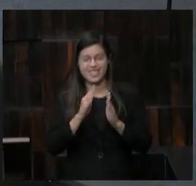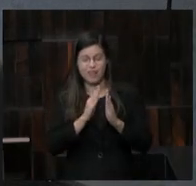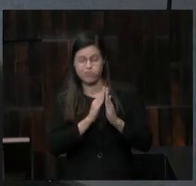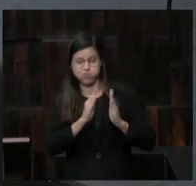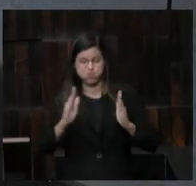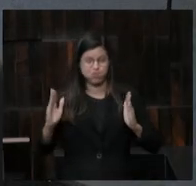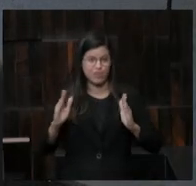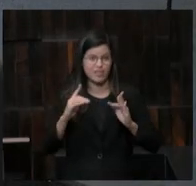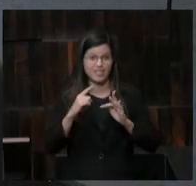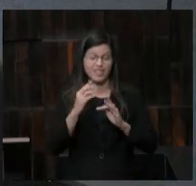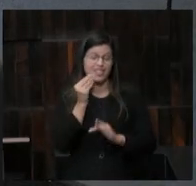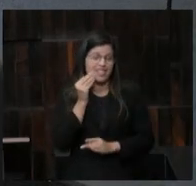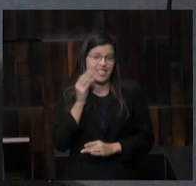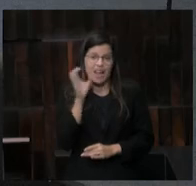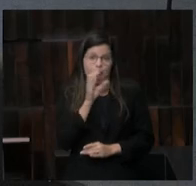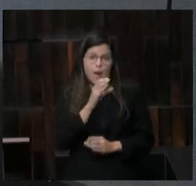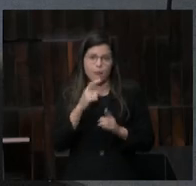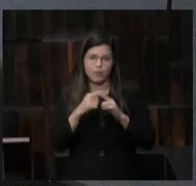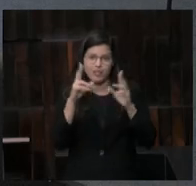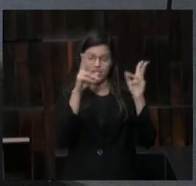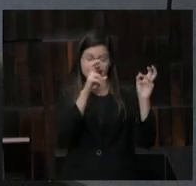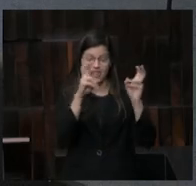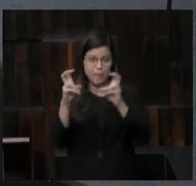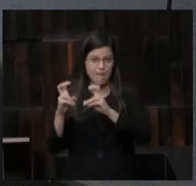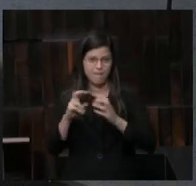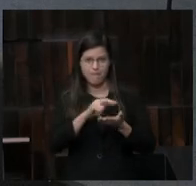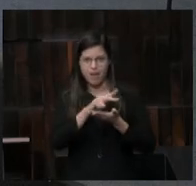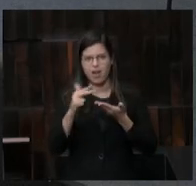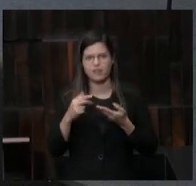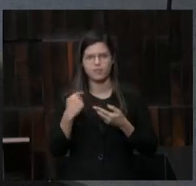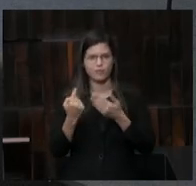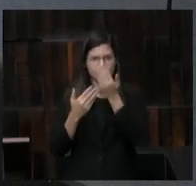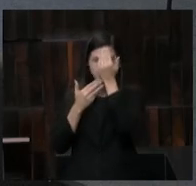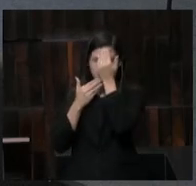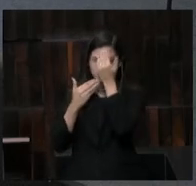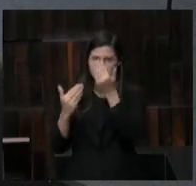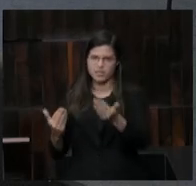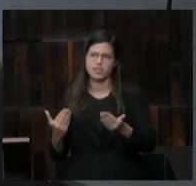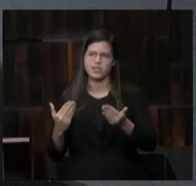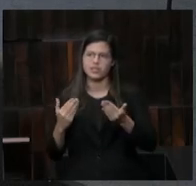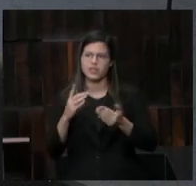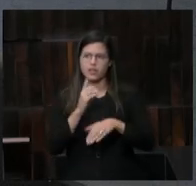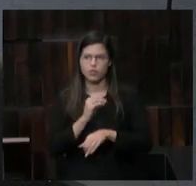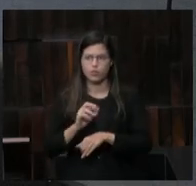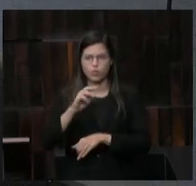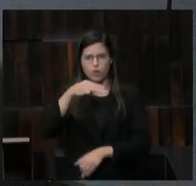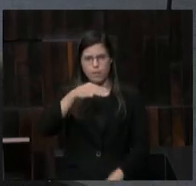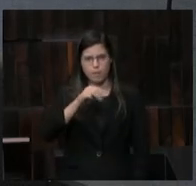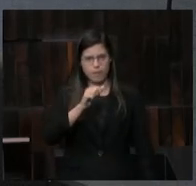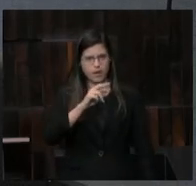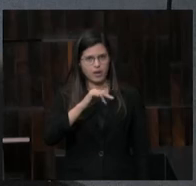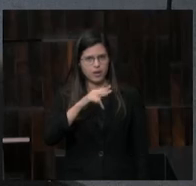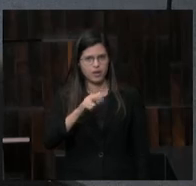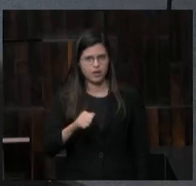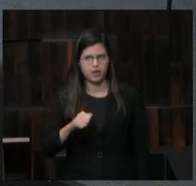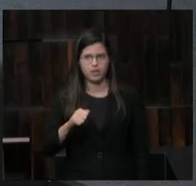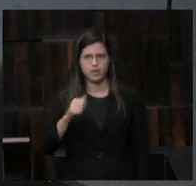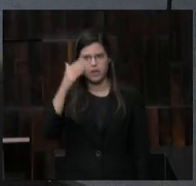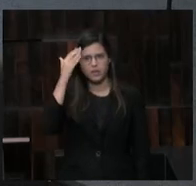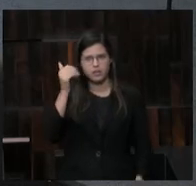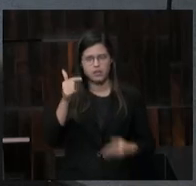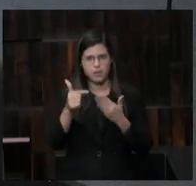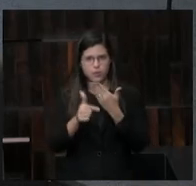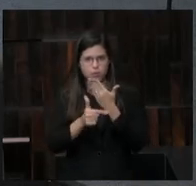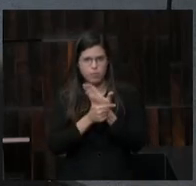muitos temas para abordar. A gente agradece imensamente a doutora Marina Magalhães Lopes. A gente sabe do papel e